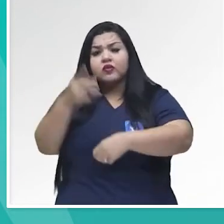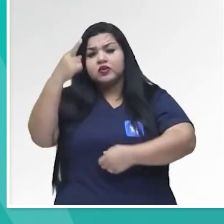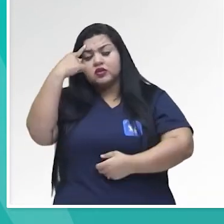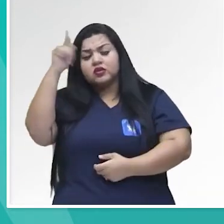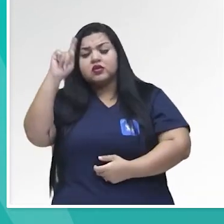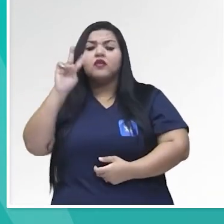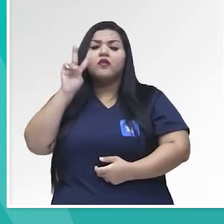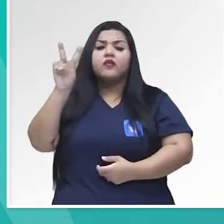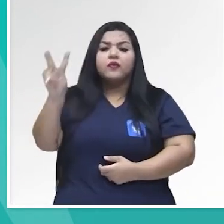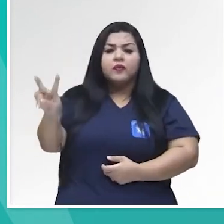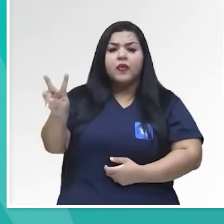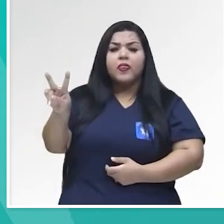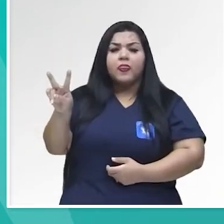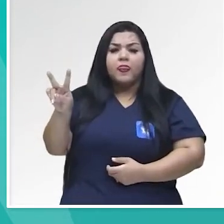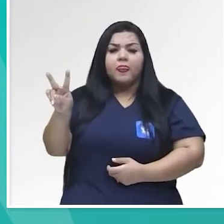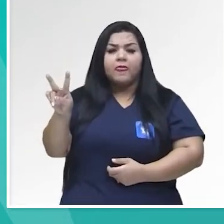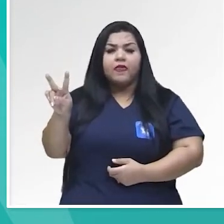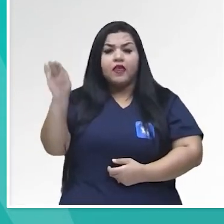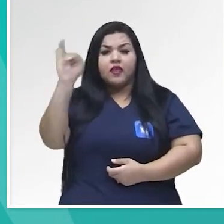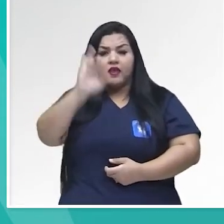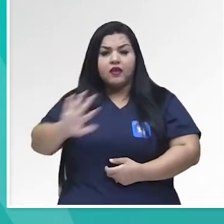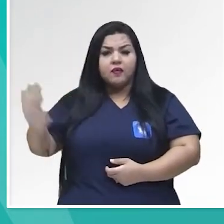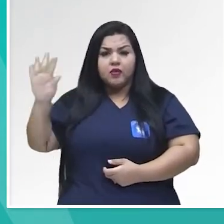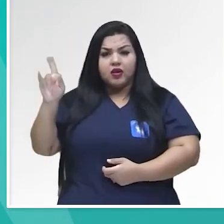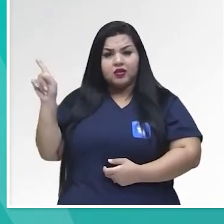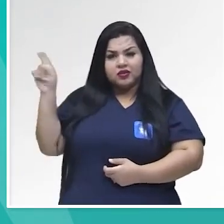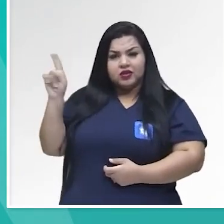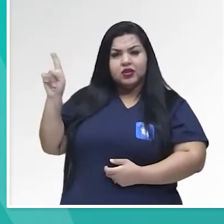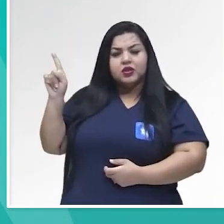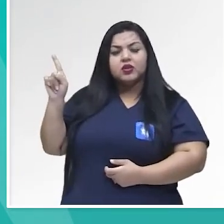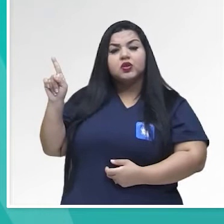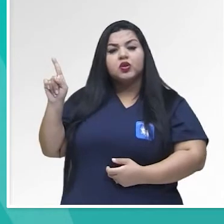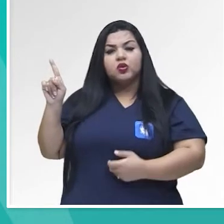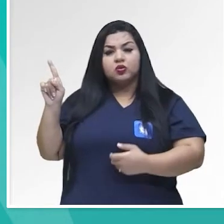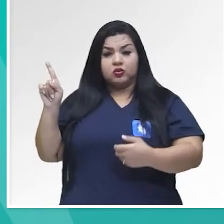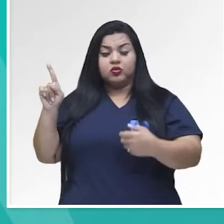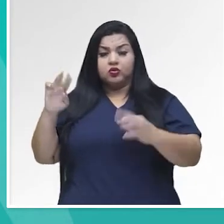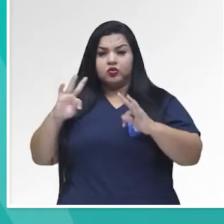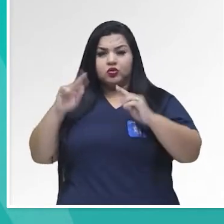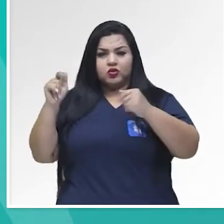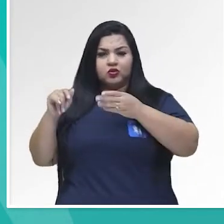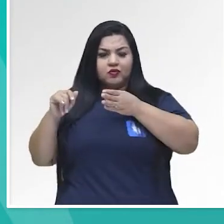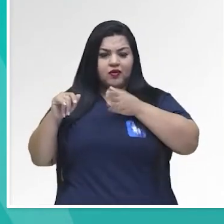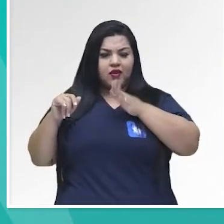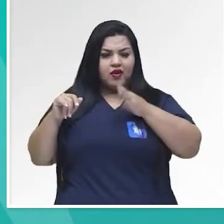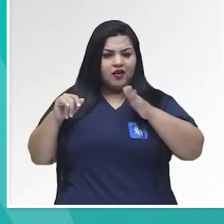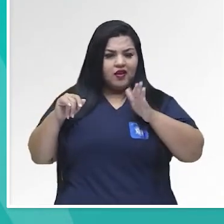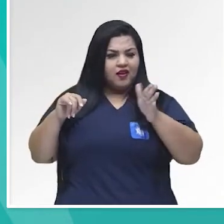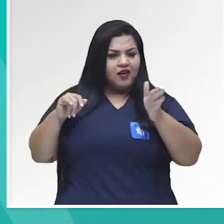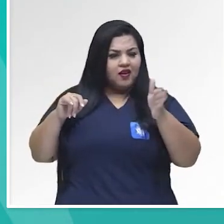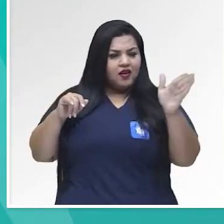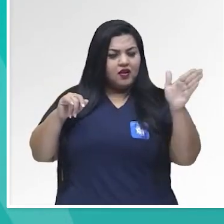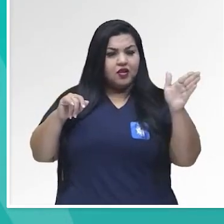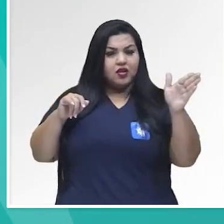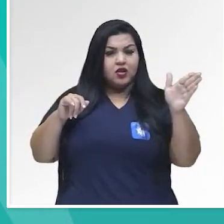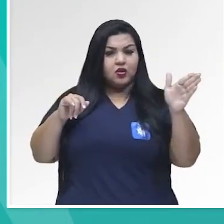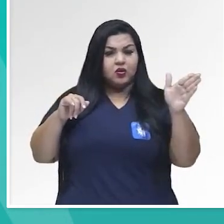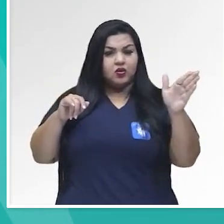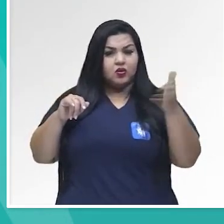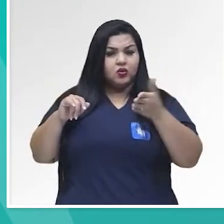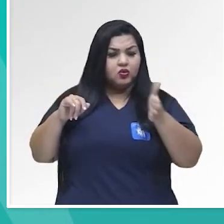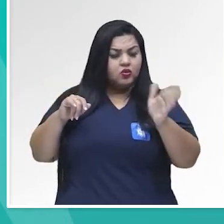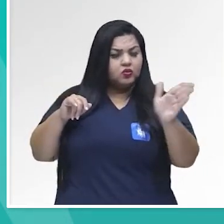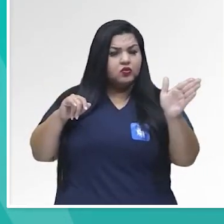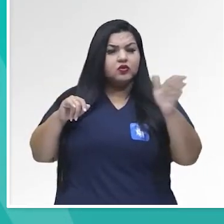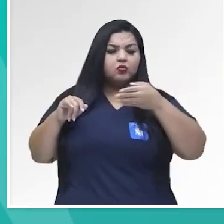olhar aqui essa imagem aqui do peixe, né? Quando todos os peixes estão seguindo para um lado,